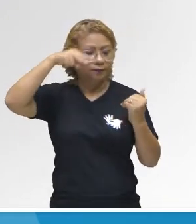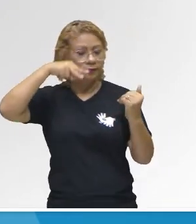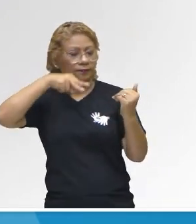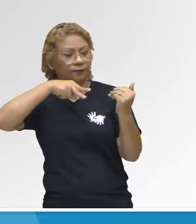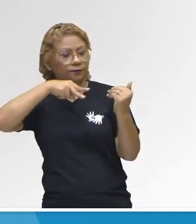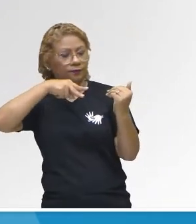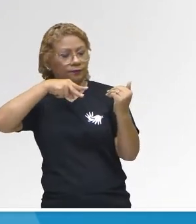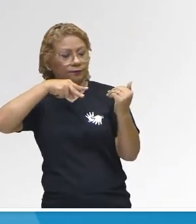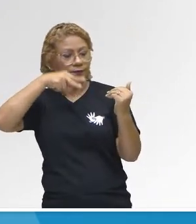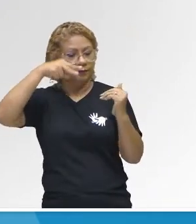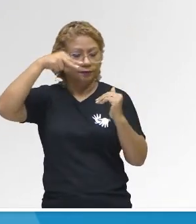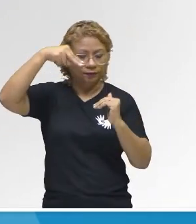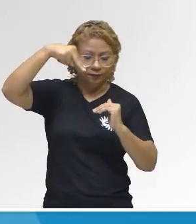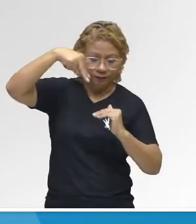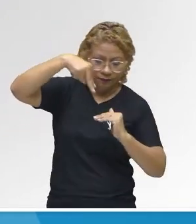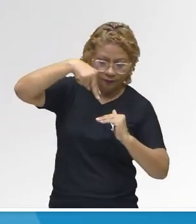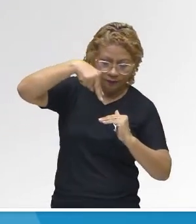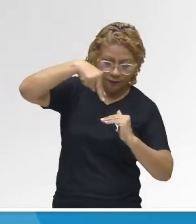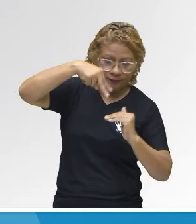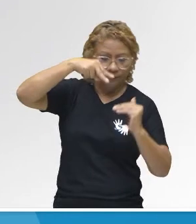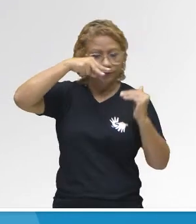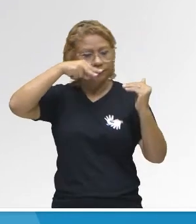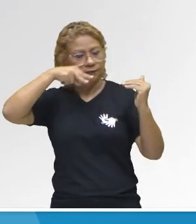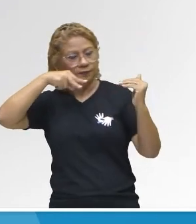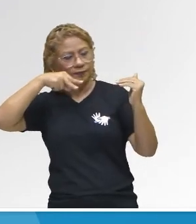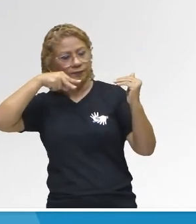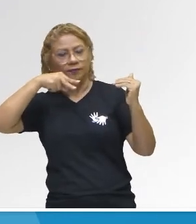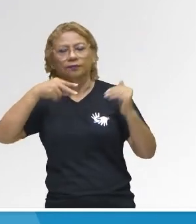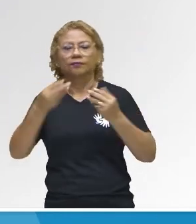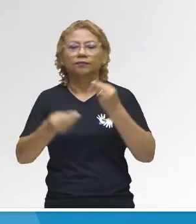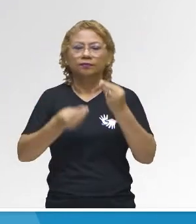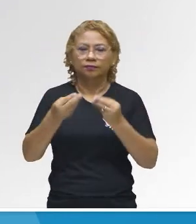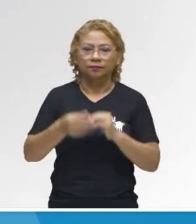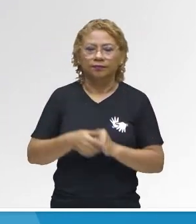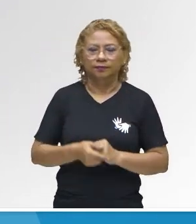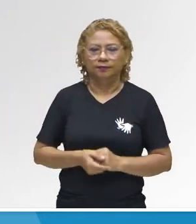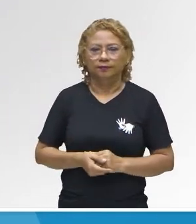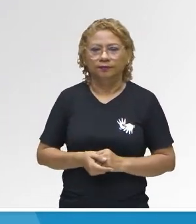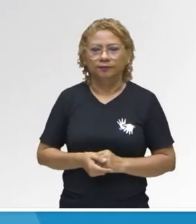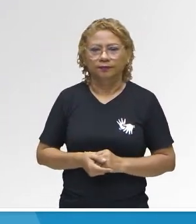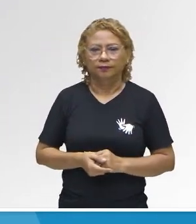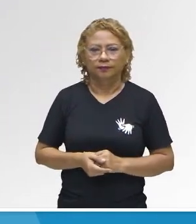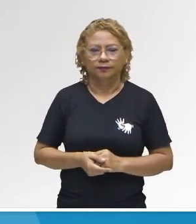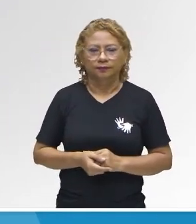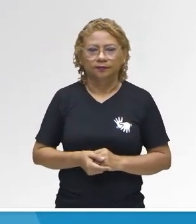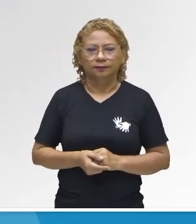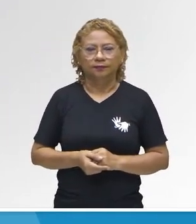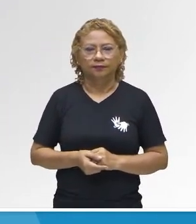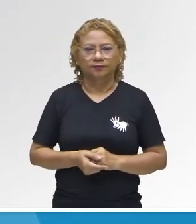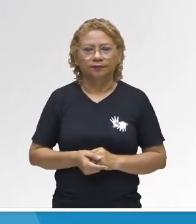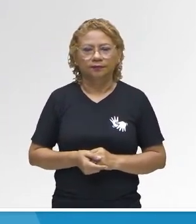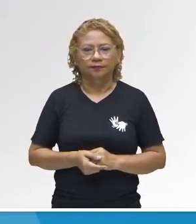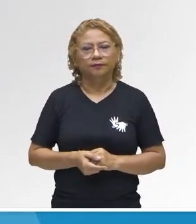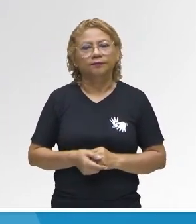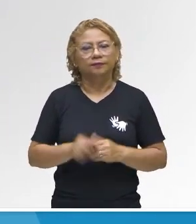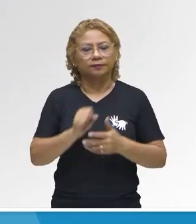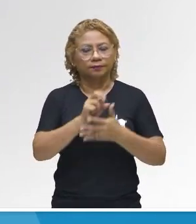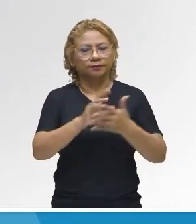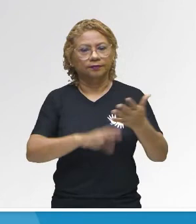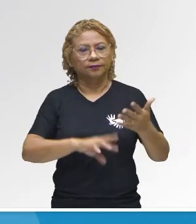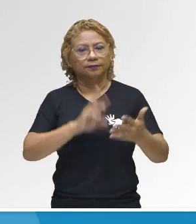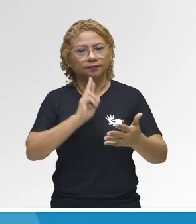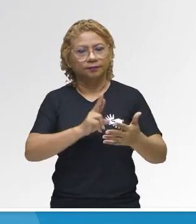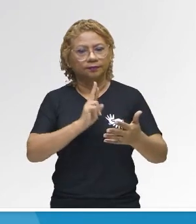horizontal vai ser representada. Para a gente resolver esses exercícios assim, você pode